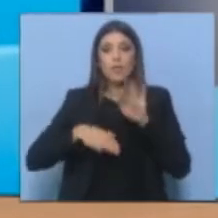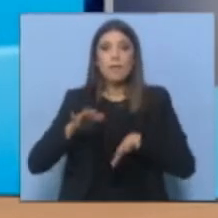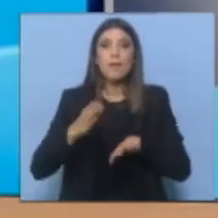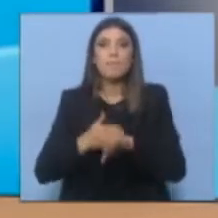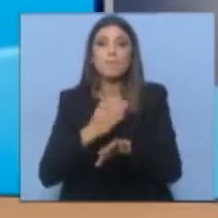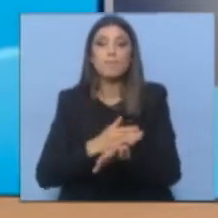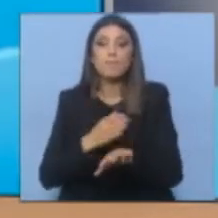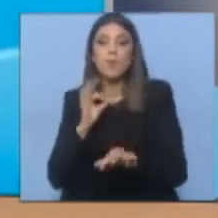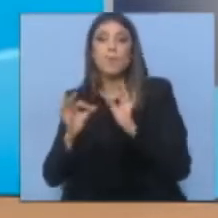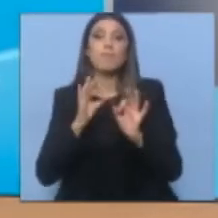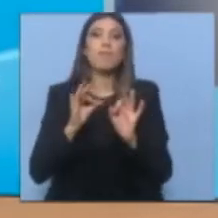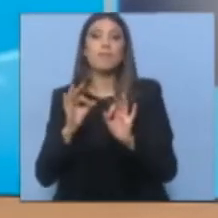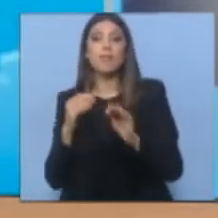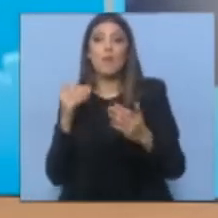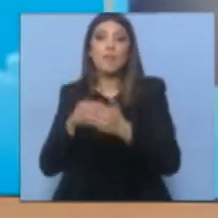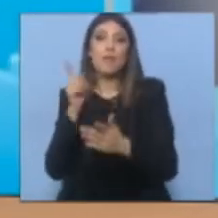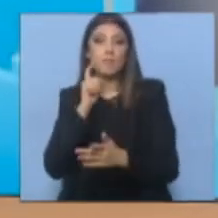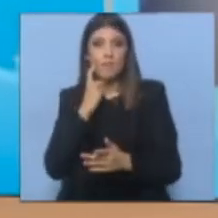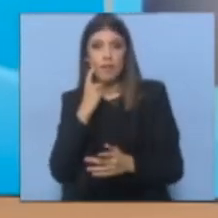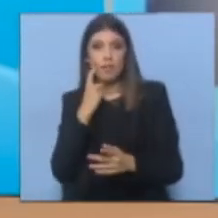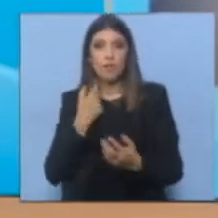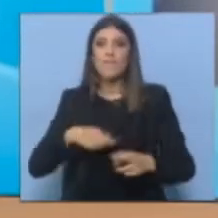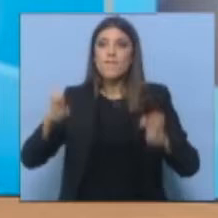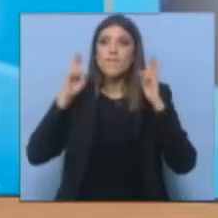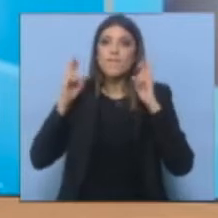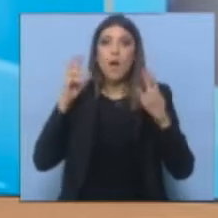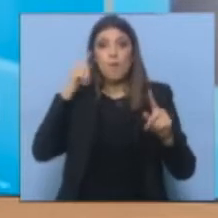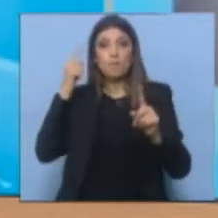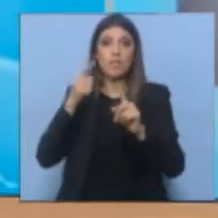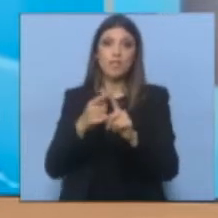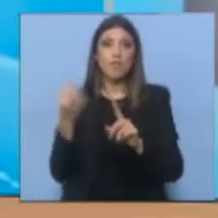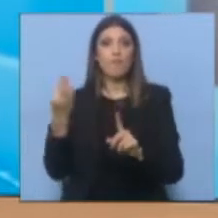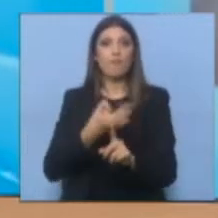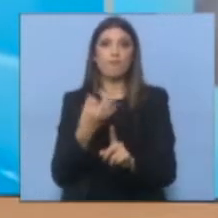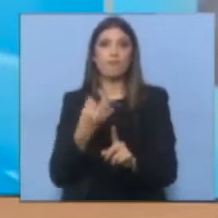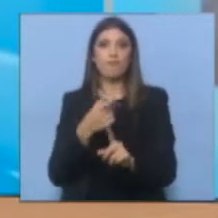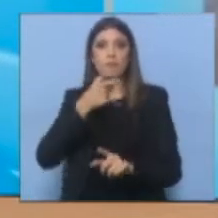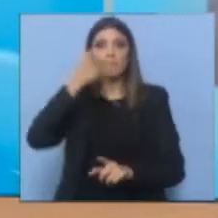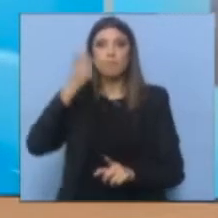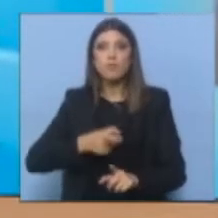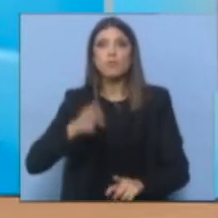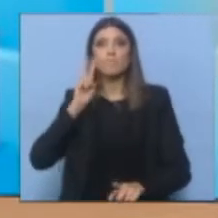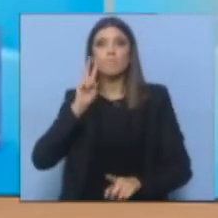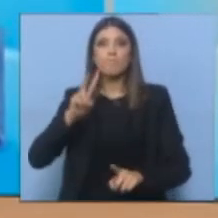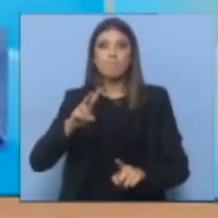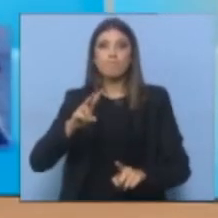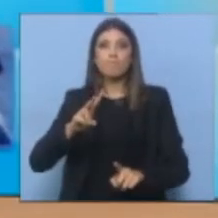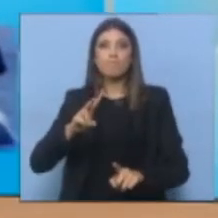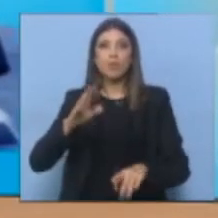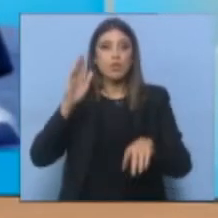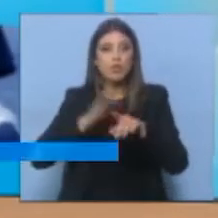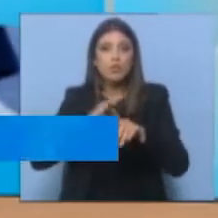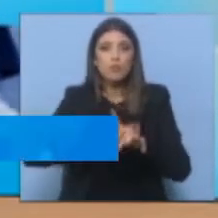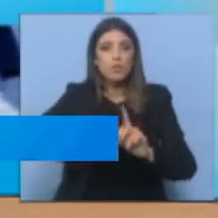Páscoa. E, portanto, esperemos que este o grande objetivo de facto, de que as pessoas vejam que há estes testemunhos extraordinários